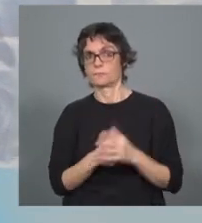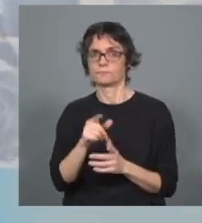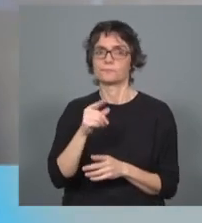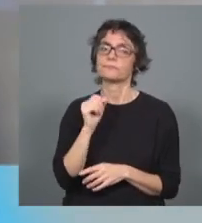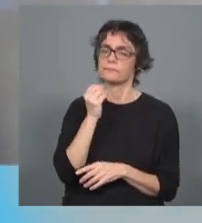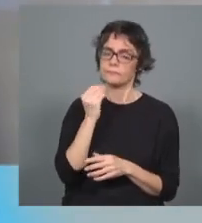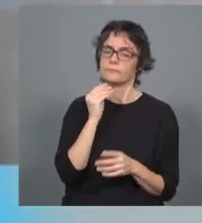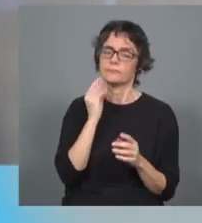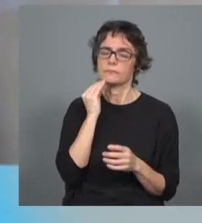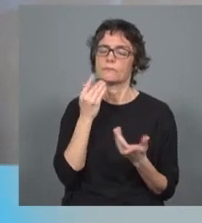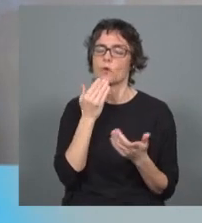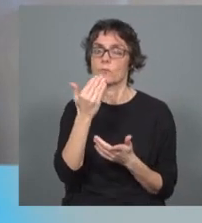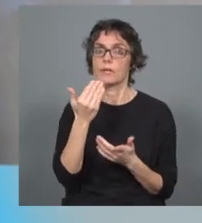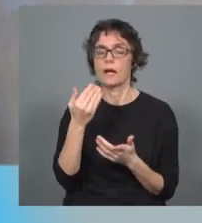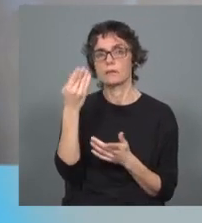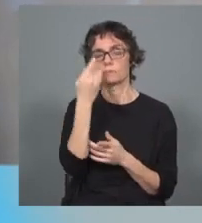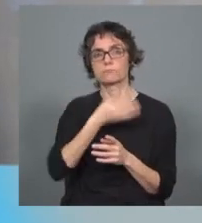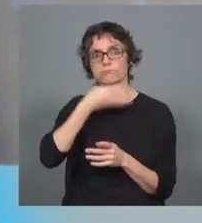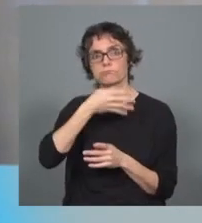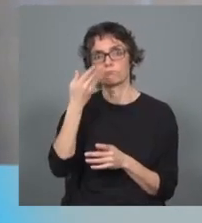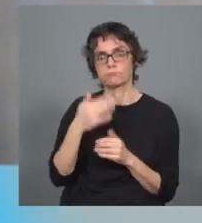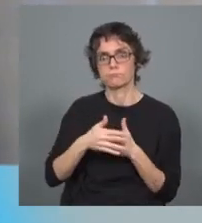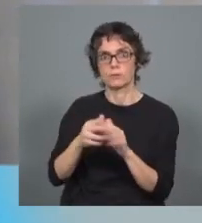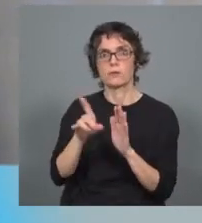por ter estado aqui a explicar este processo legislativo.